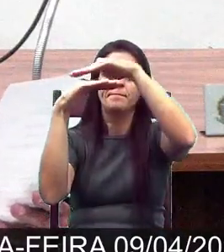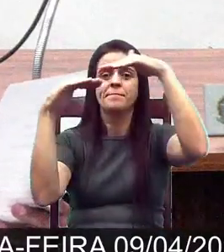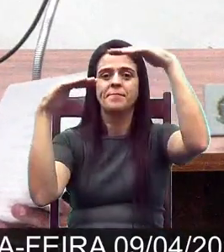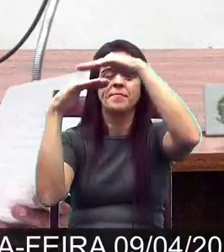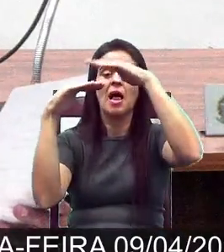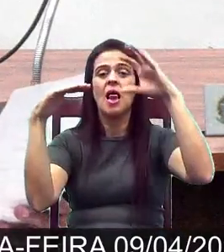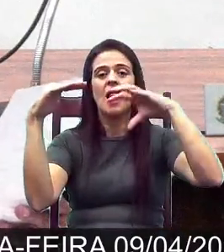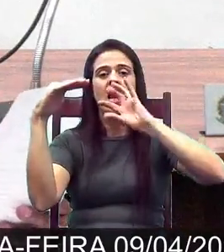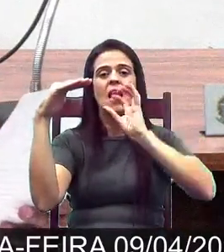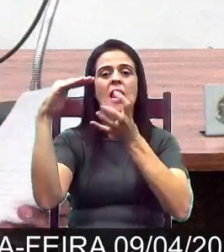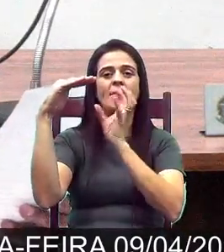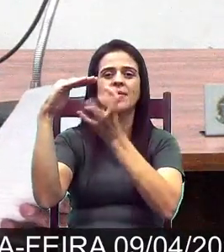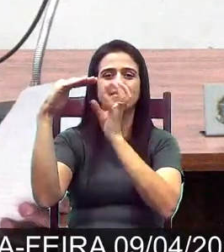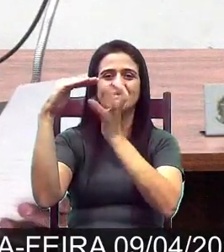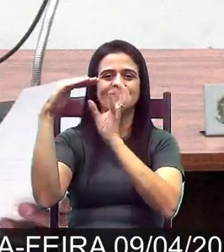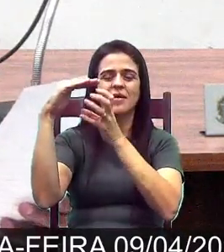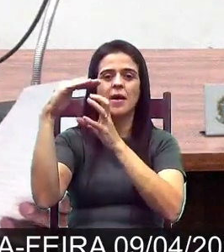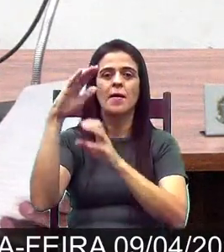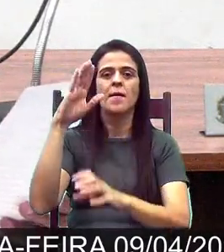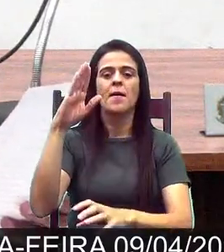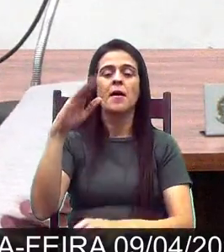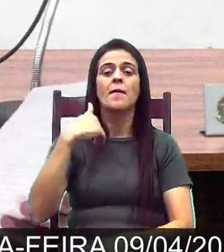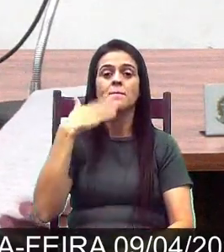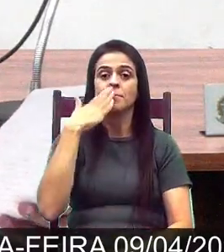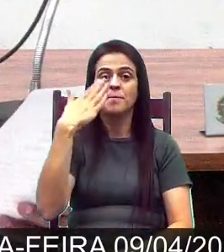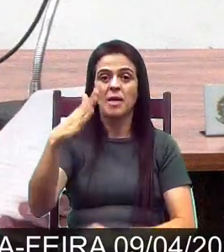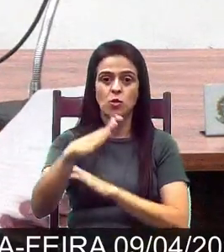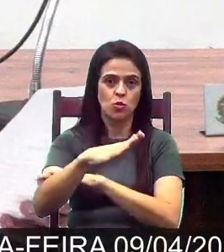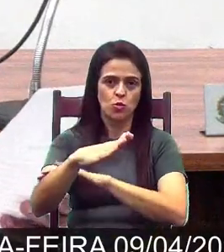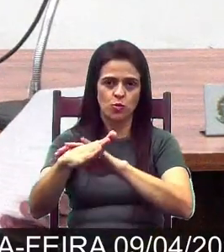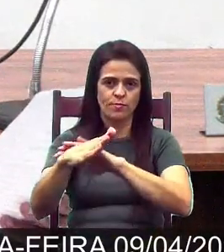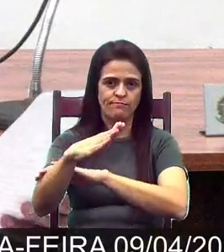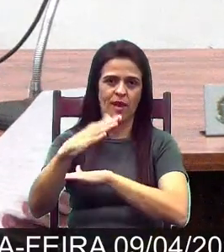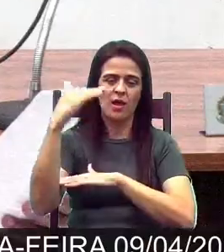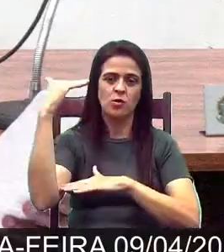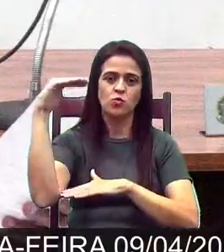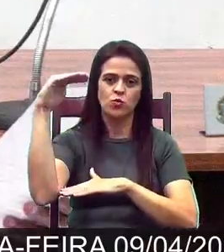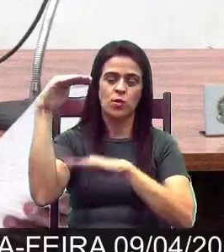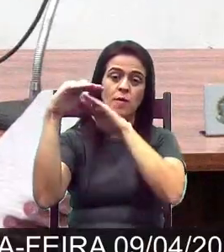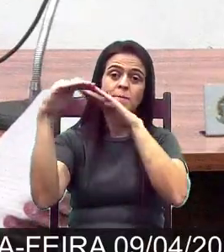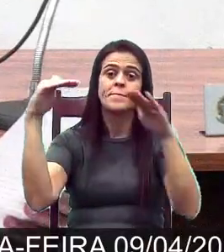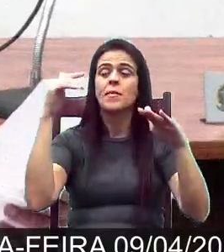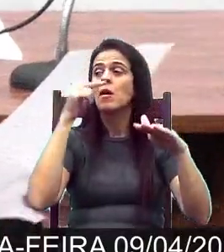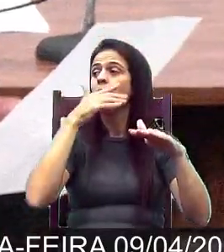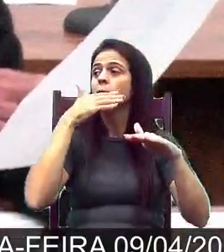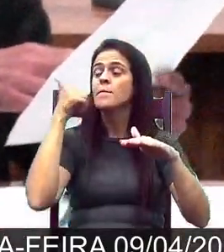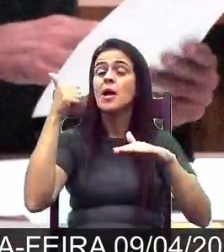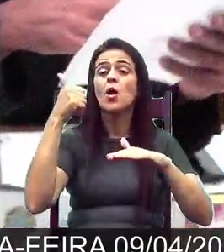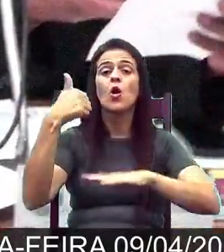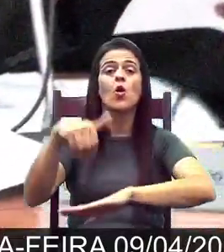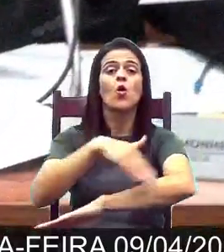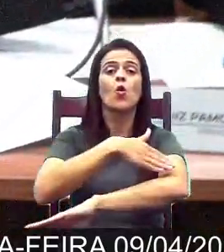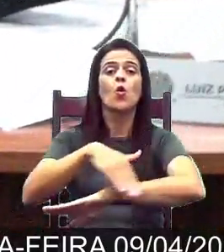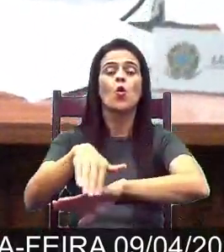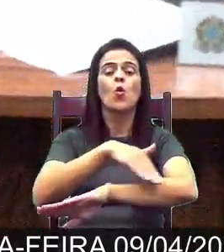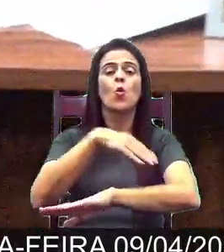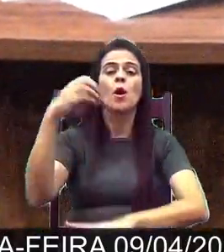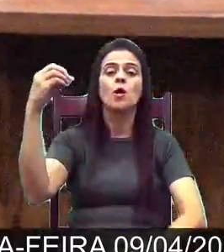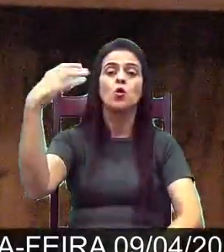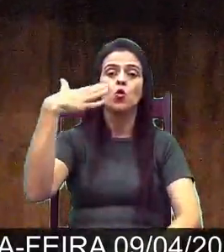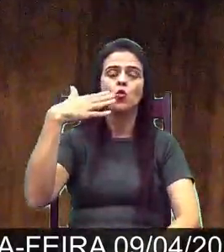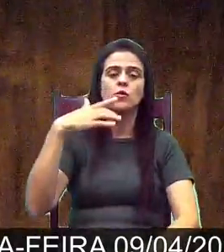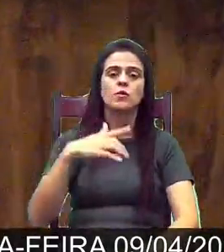Nosso poste de iluminação pública para expandir a iluminação na rua